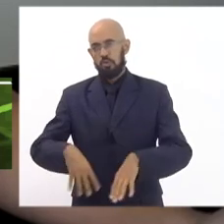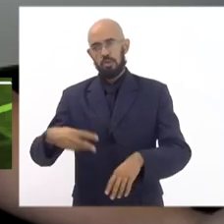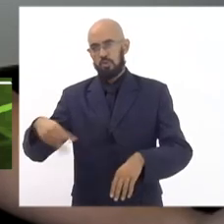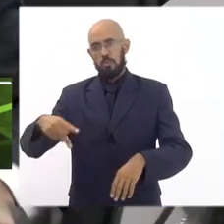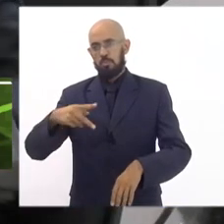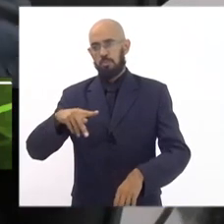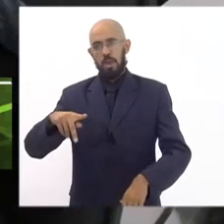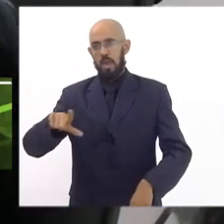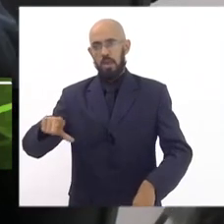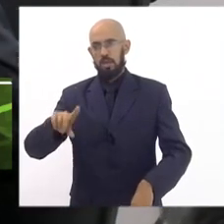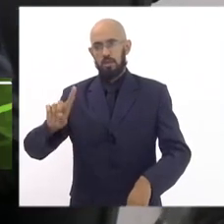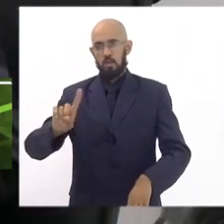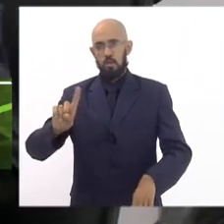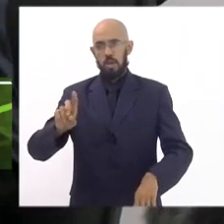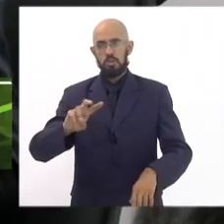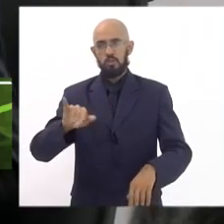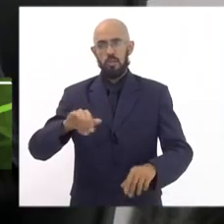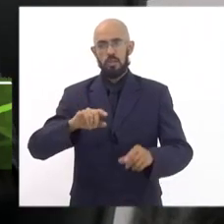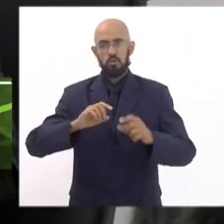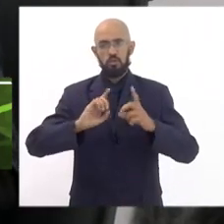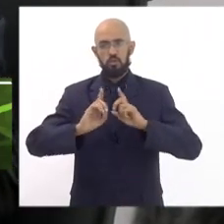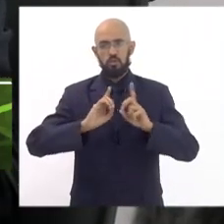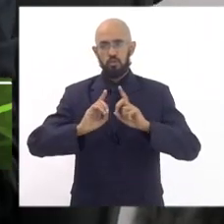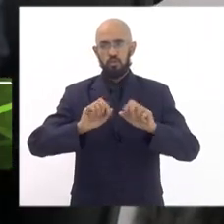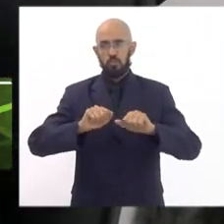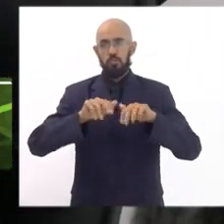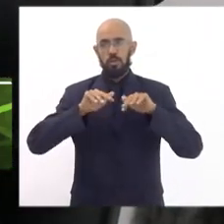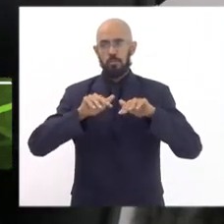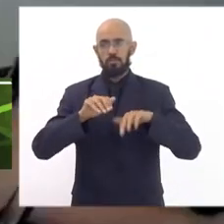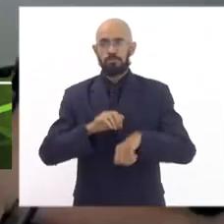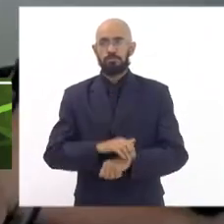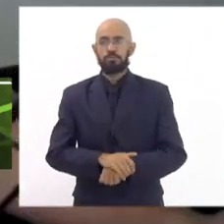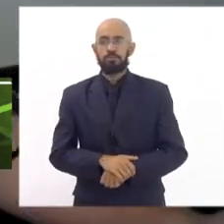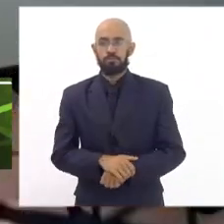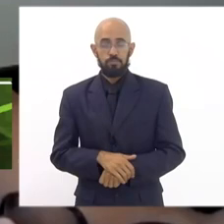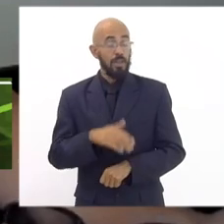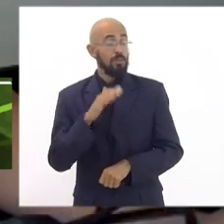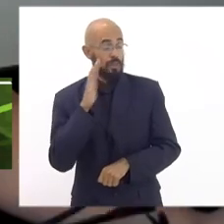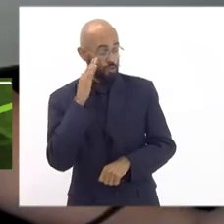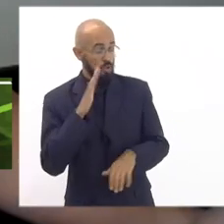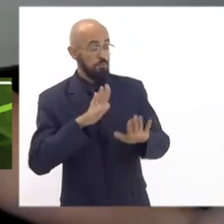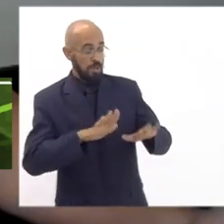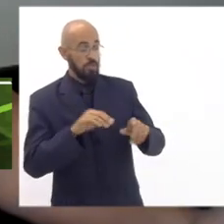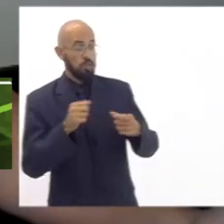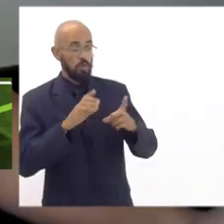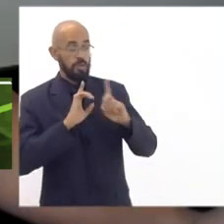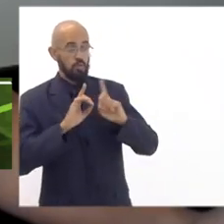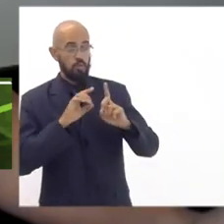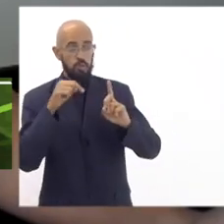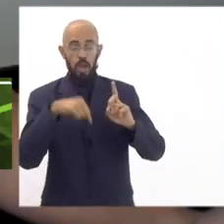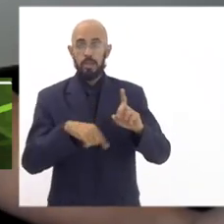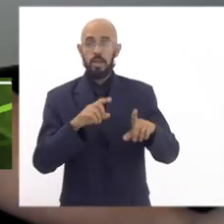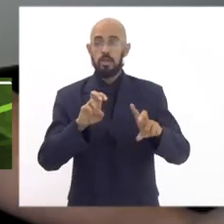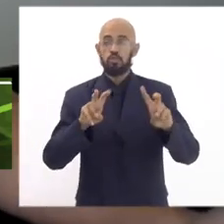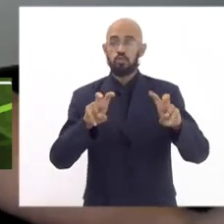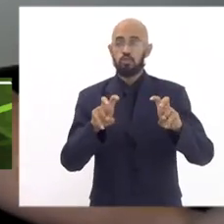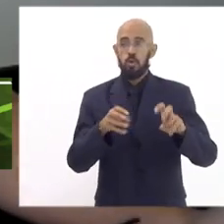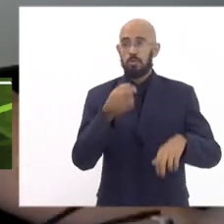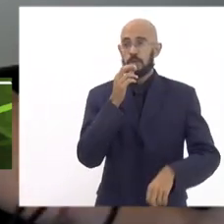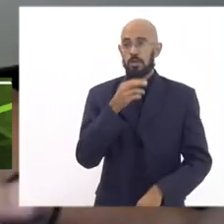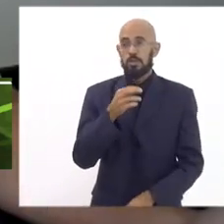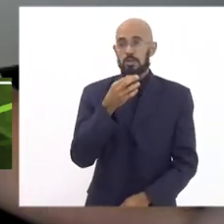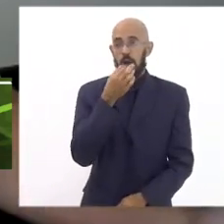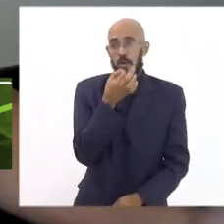e aí vamos discutir o mérito em plenário. Então, o que eu ia discutir aqui, eu já entendi, o que eu ia discutir aqui é sobre esse parecer do